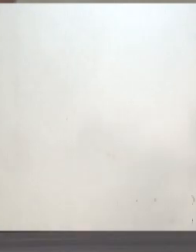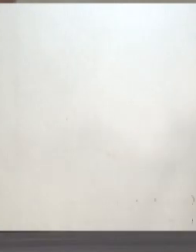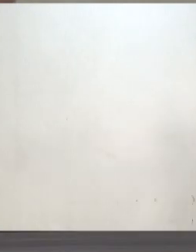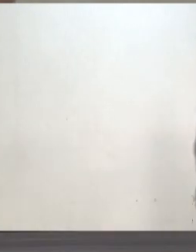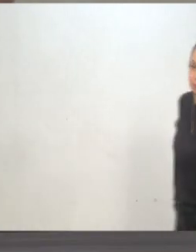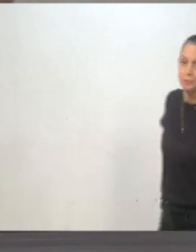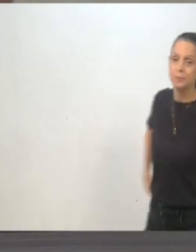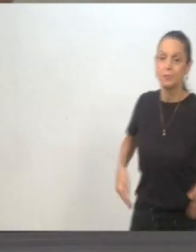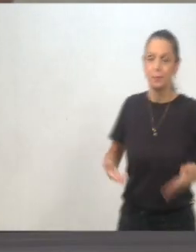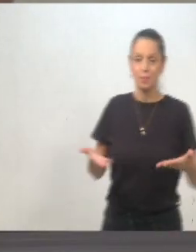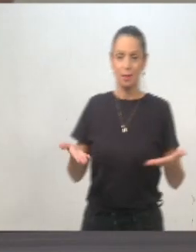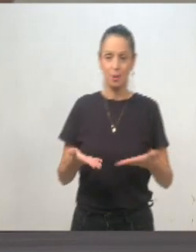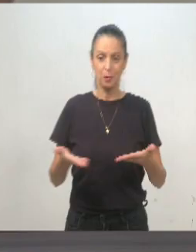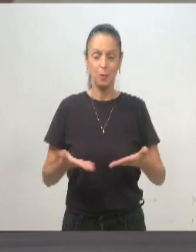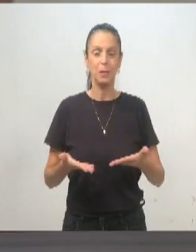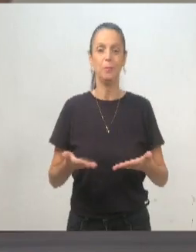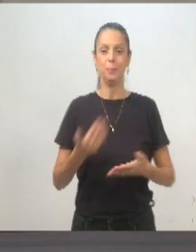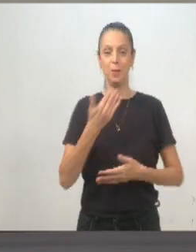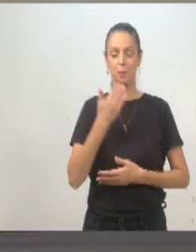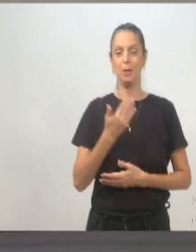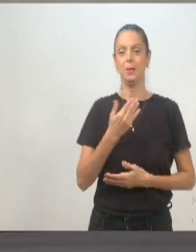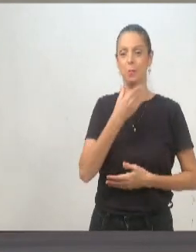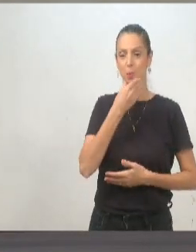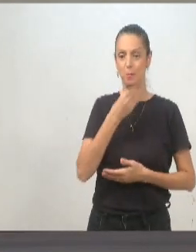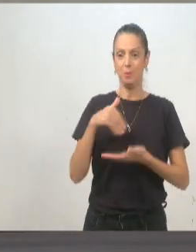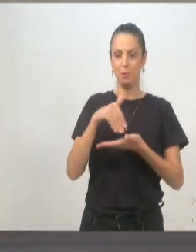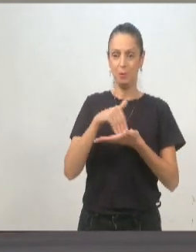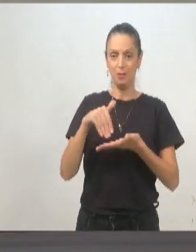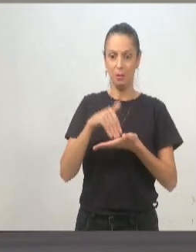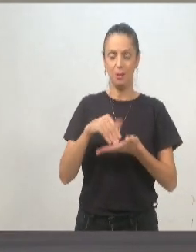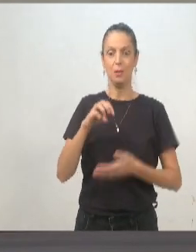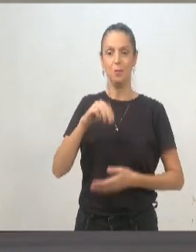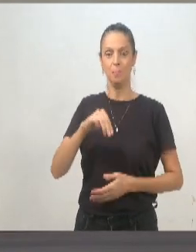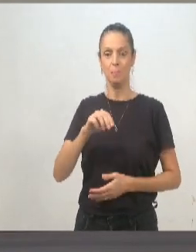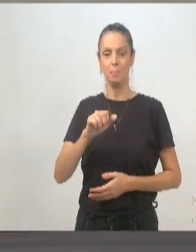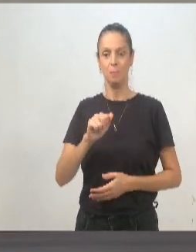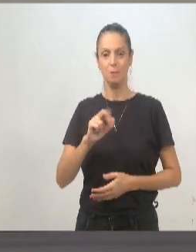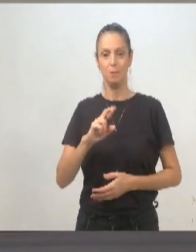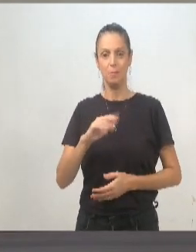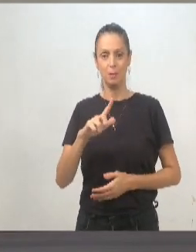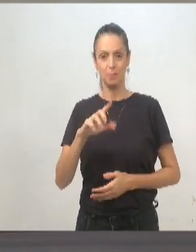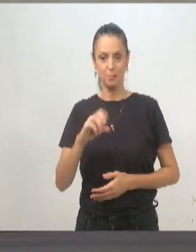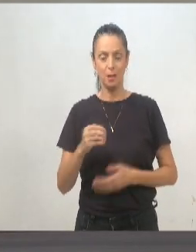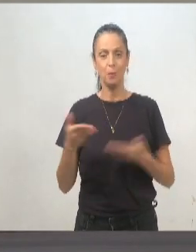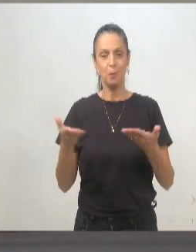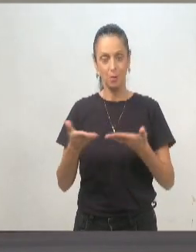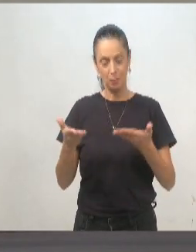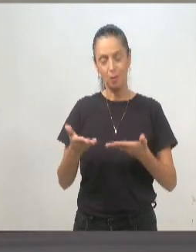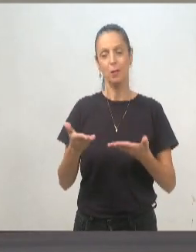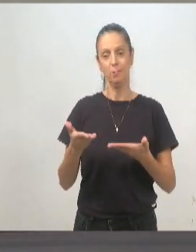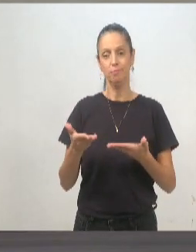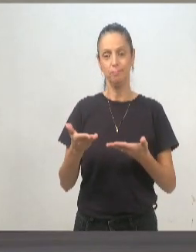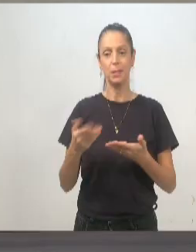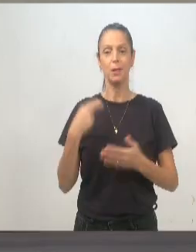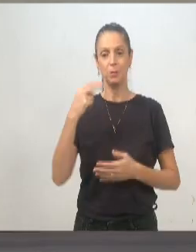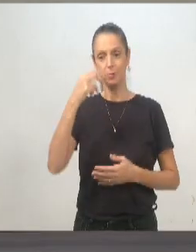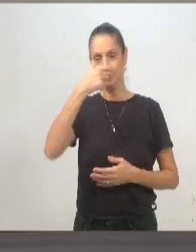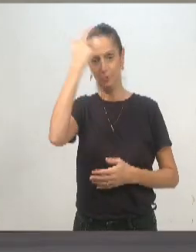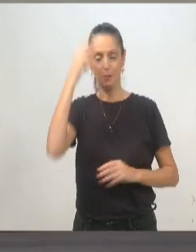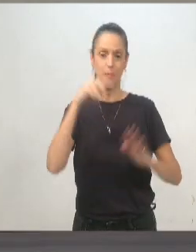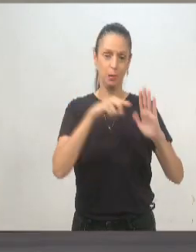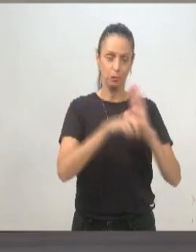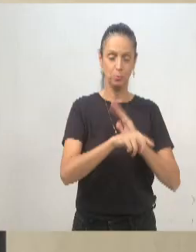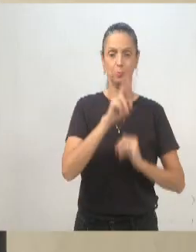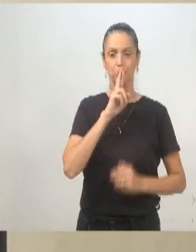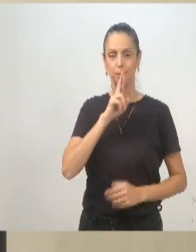Olha, sim, repasso ao secretário Marcelo Althoff para que ele possa fazer as considerações referente ao questionamento do vereador